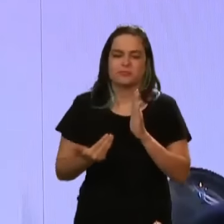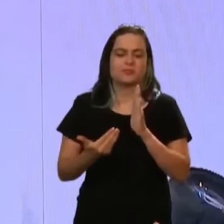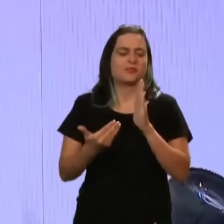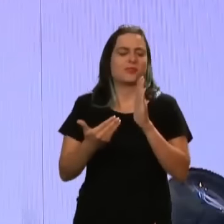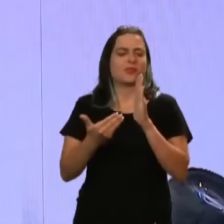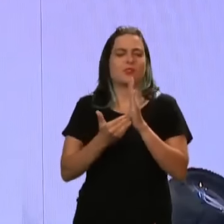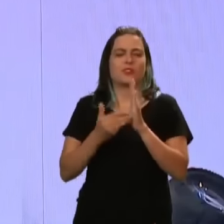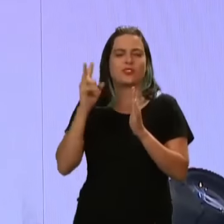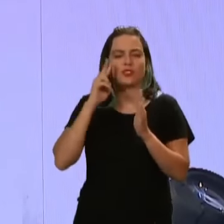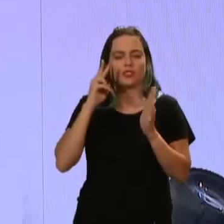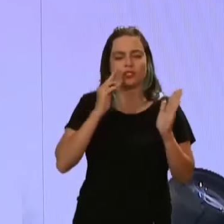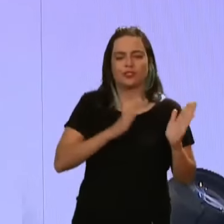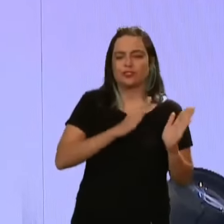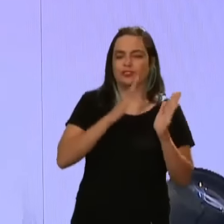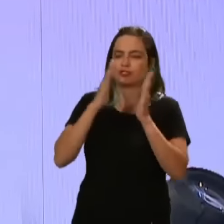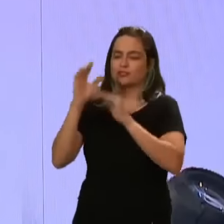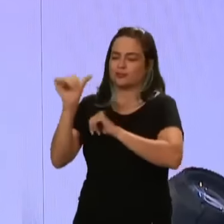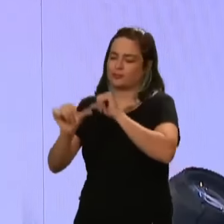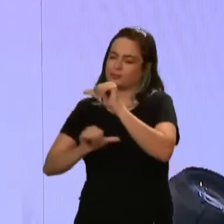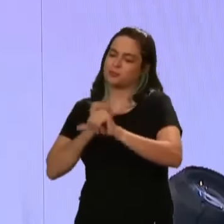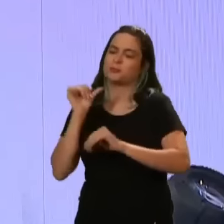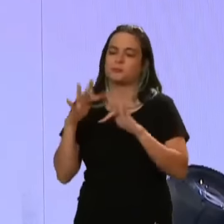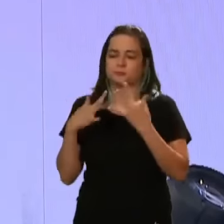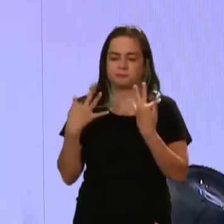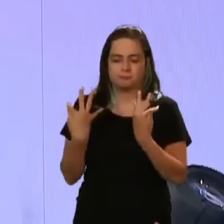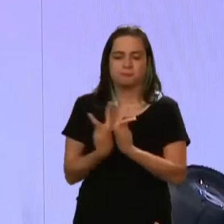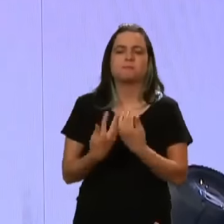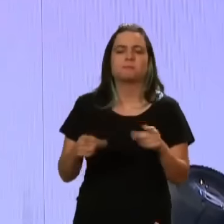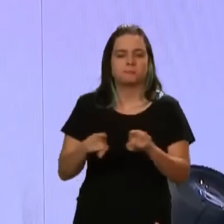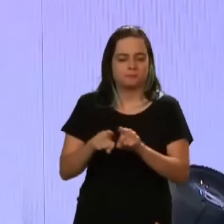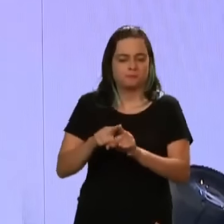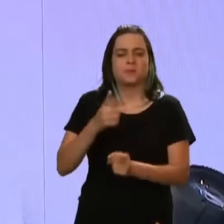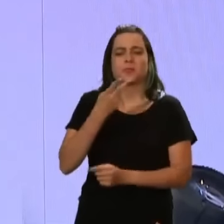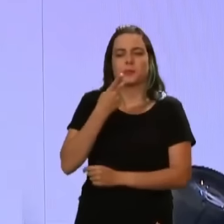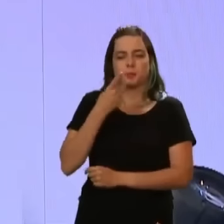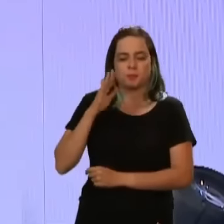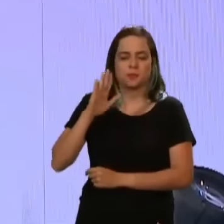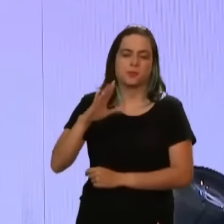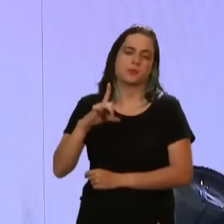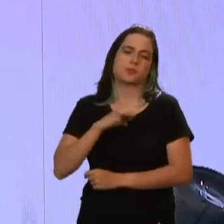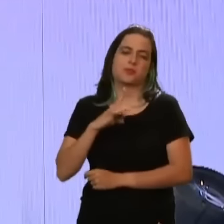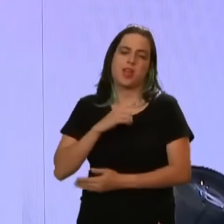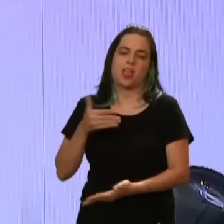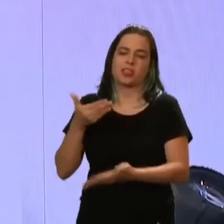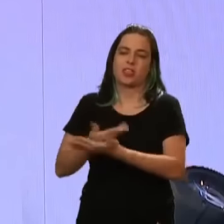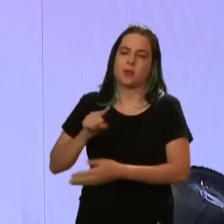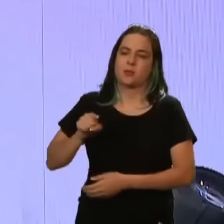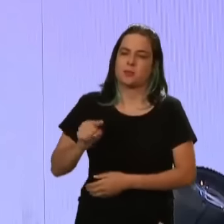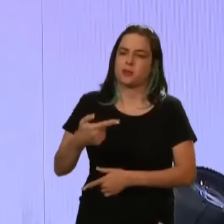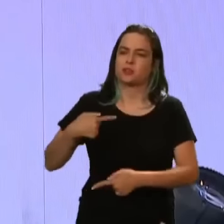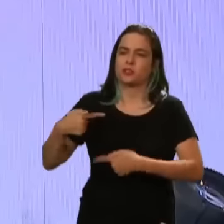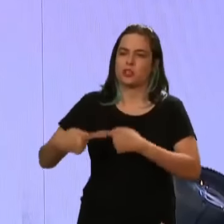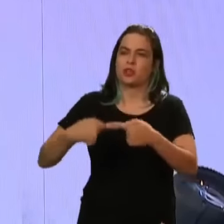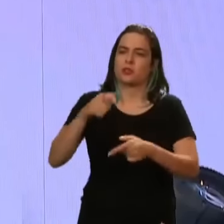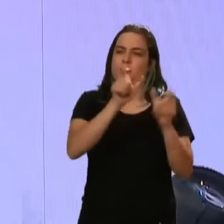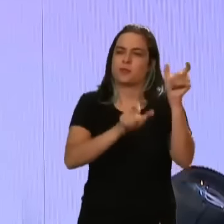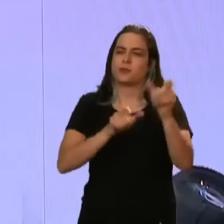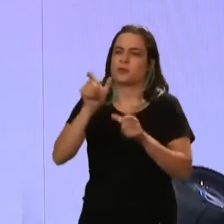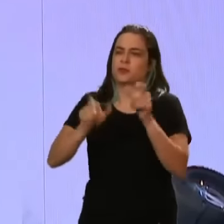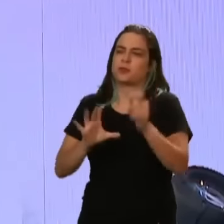as nossas histórias familiares e aquele que faz promessas até 1000 gerações daqueles que Te amam